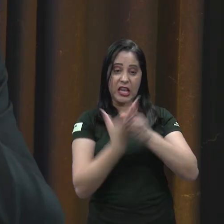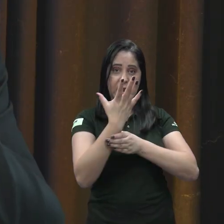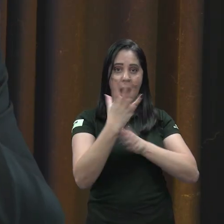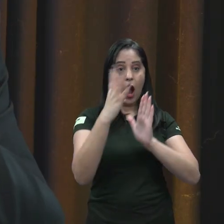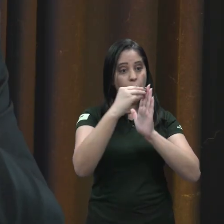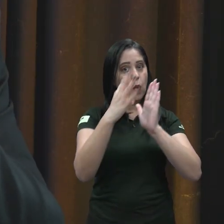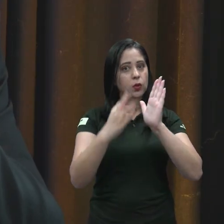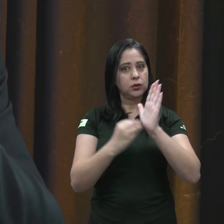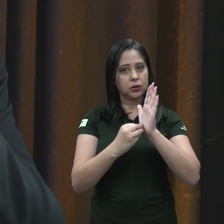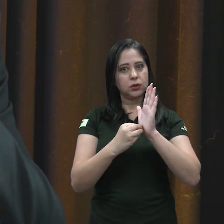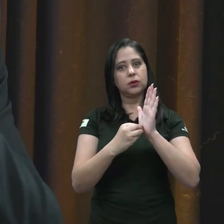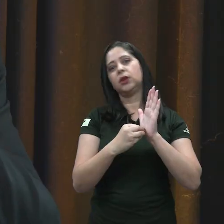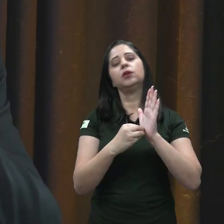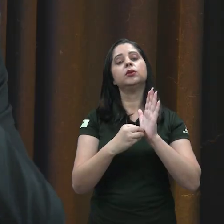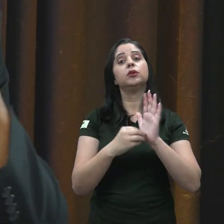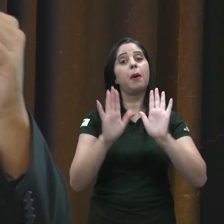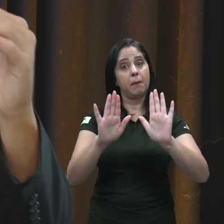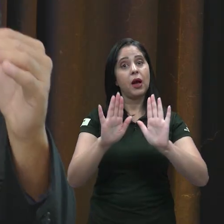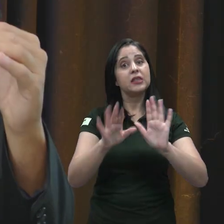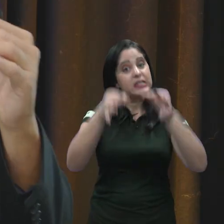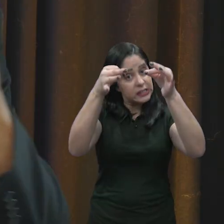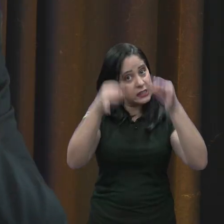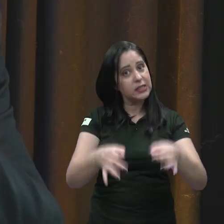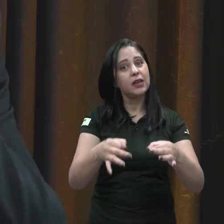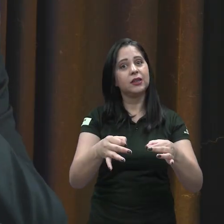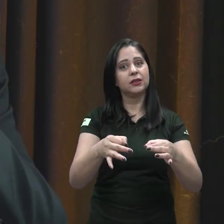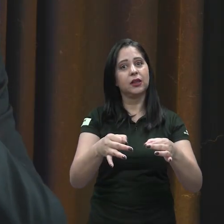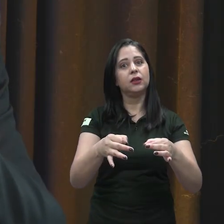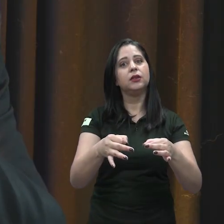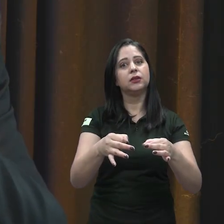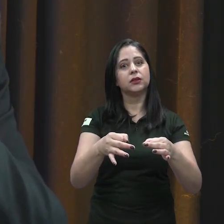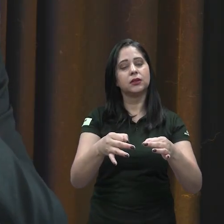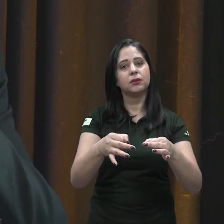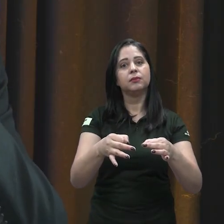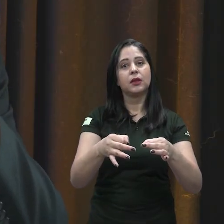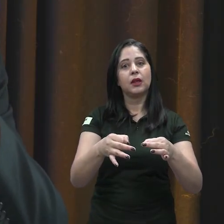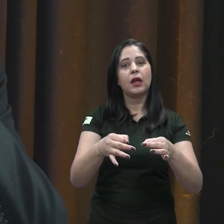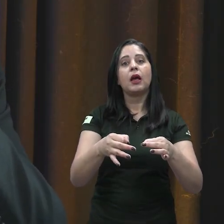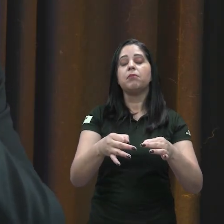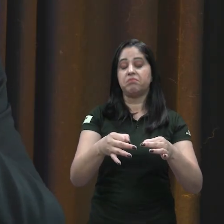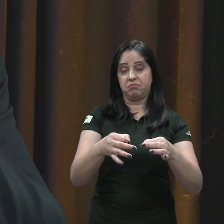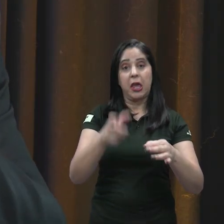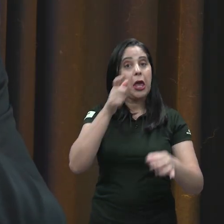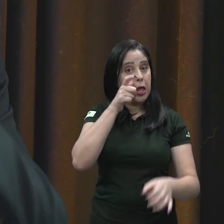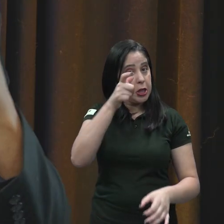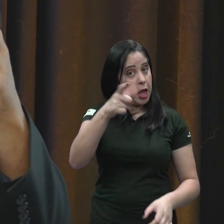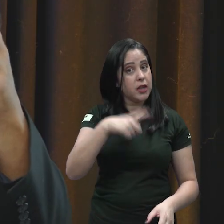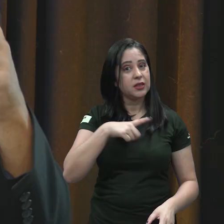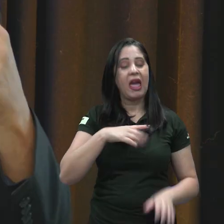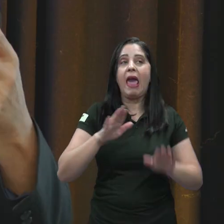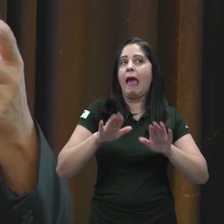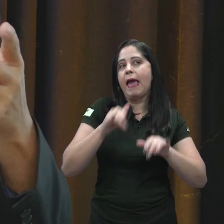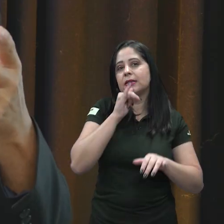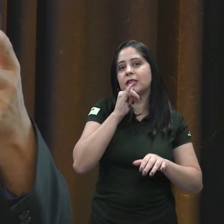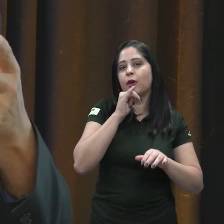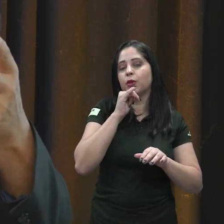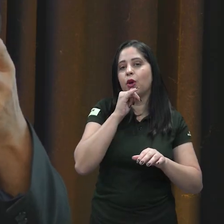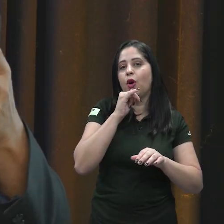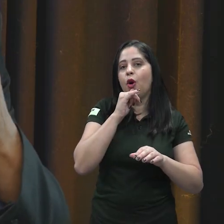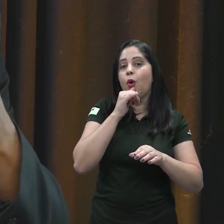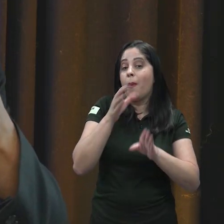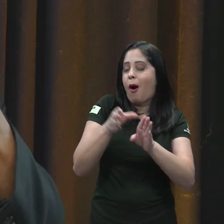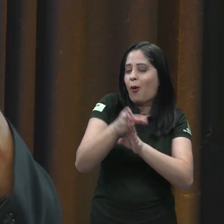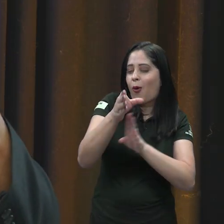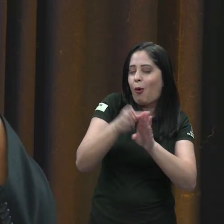sobre você, mas que você pode ter certeza, é interessante para alguém que está lá. Às vezes uma mensagem inspiradora que você